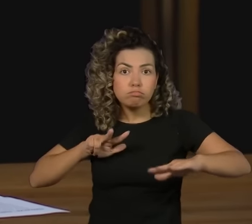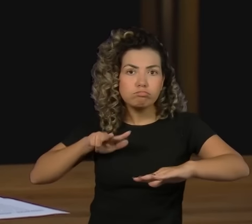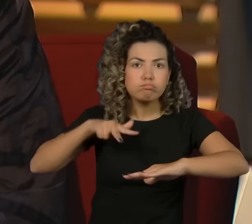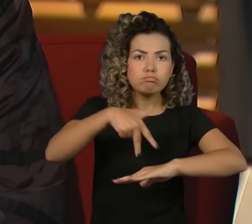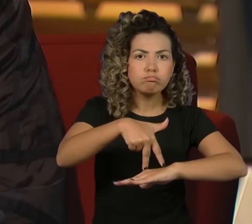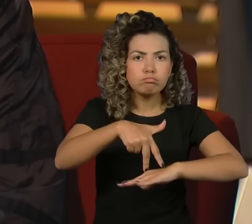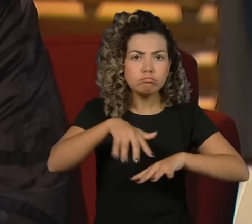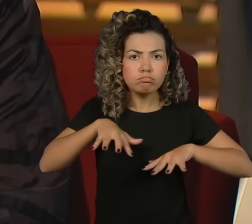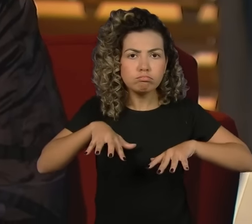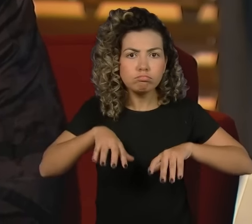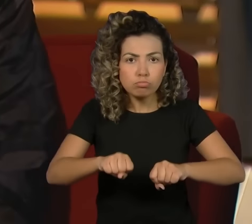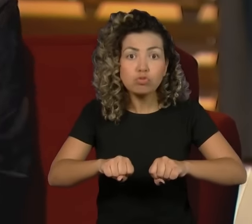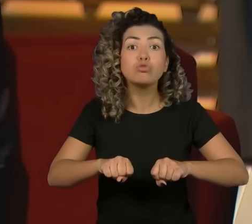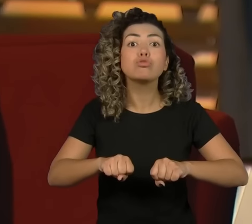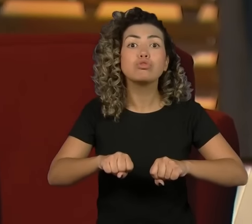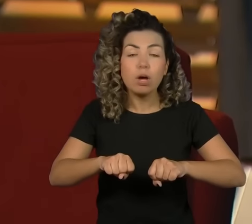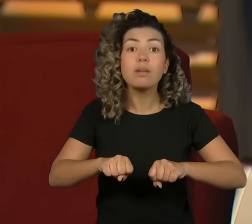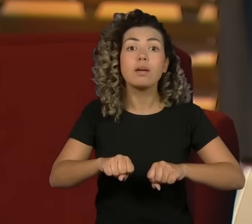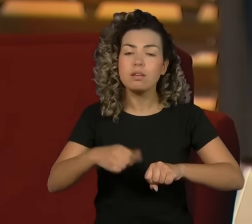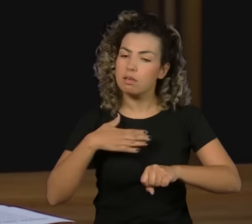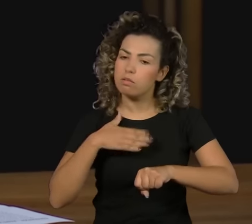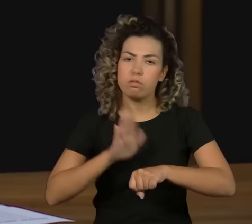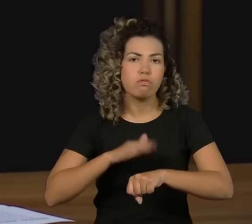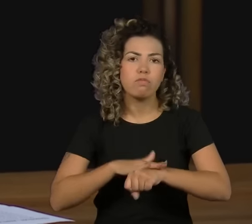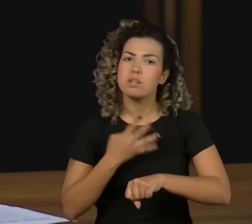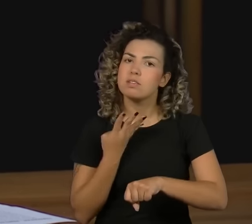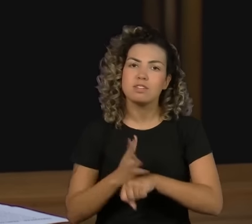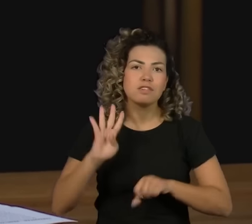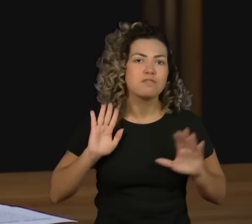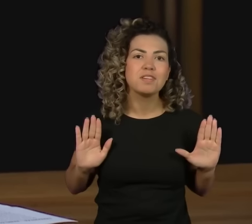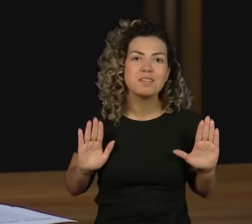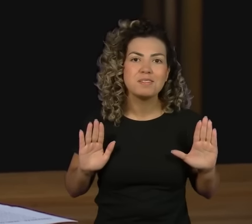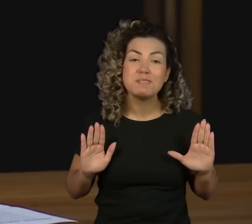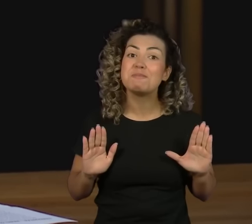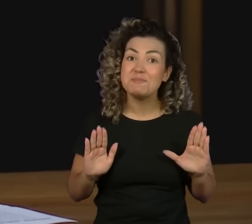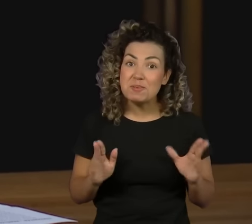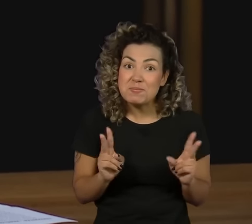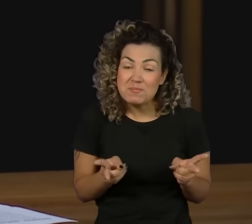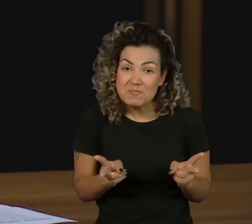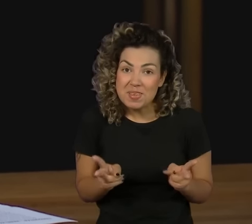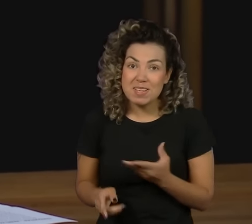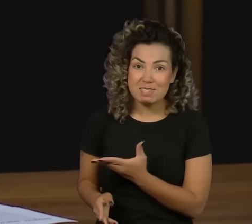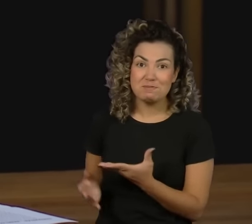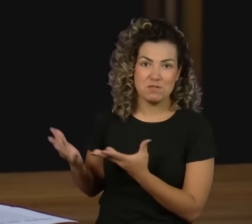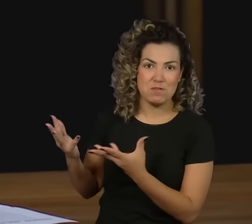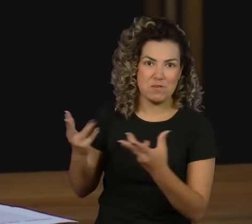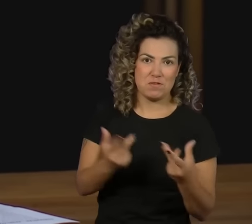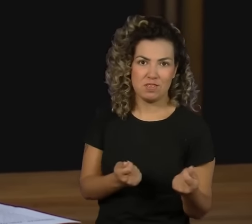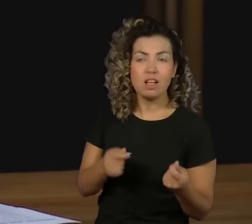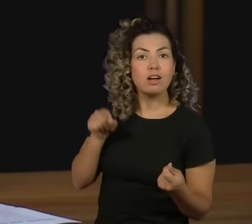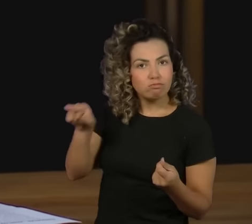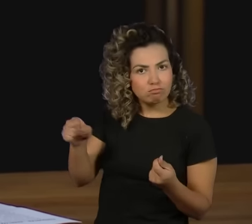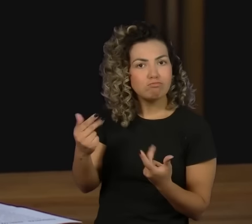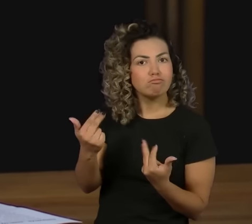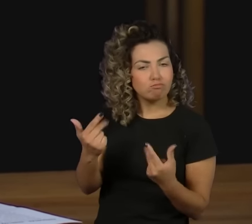Rogério Skylab, seguiu o conselho e vem ocupando espaços e se virando desde a década de 80.